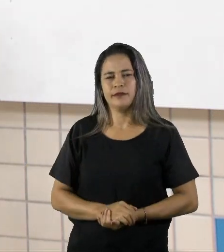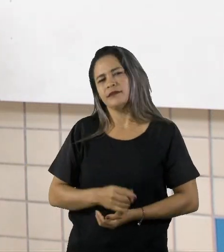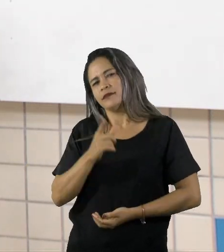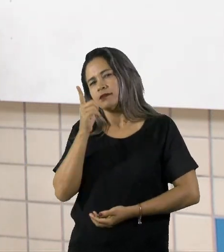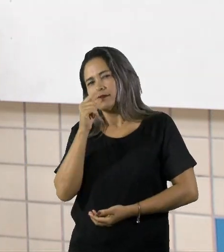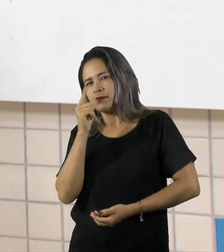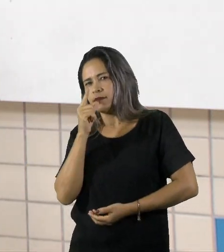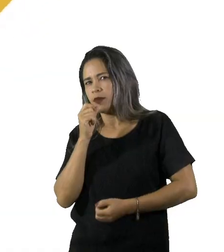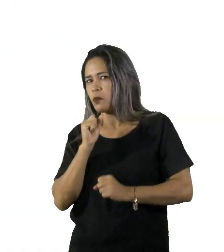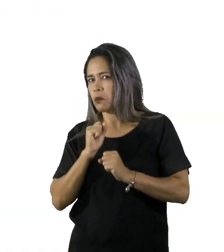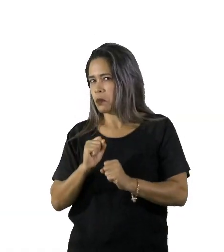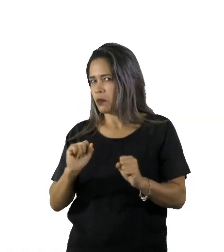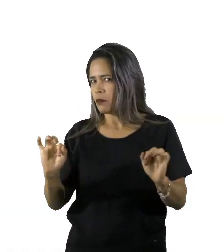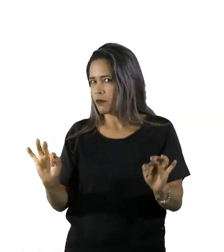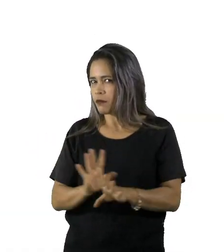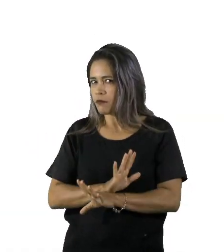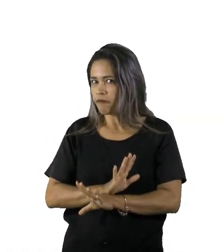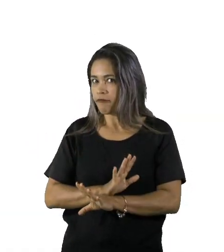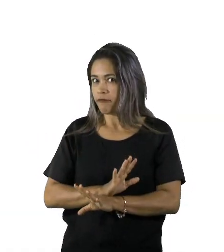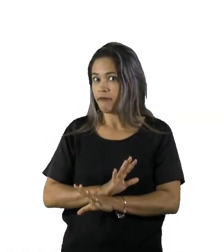ela pode acabar?